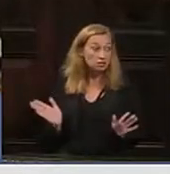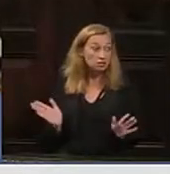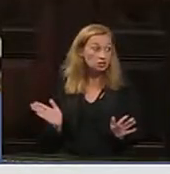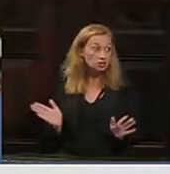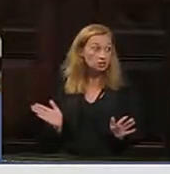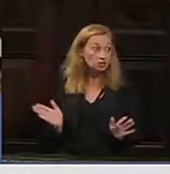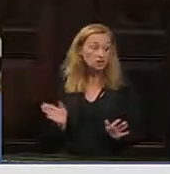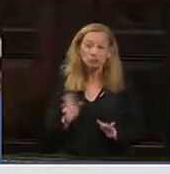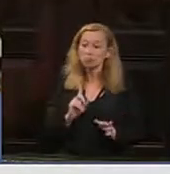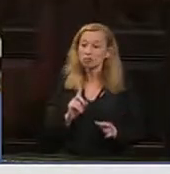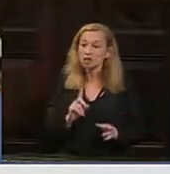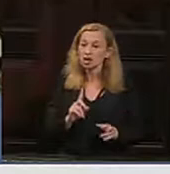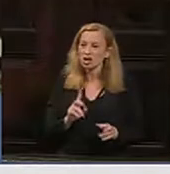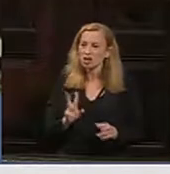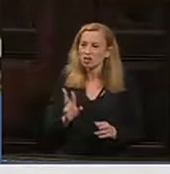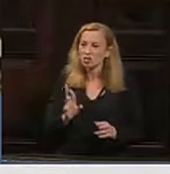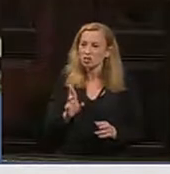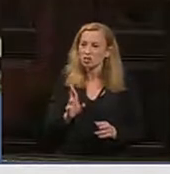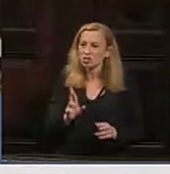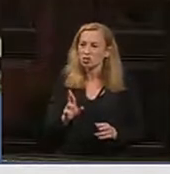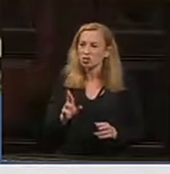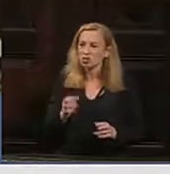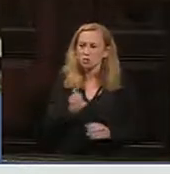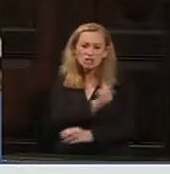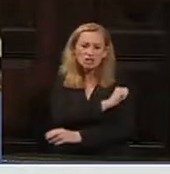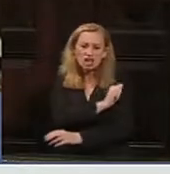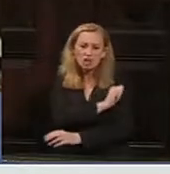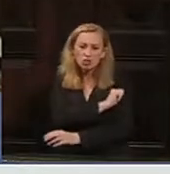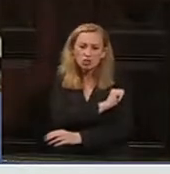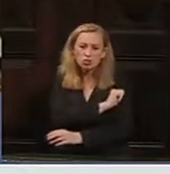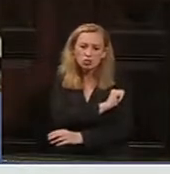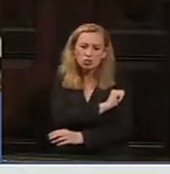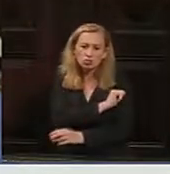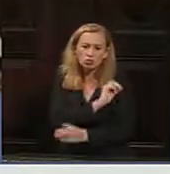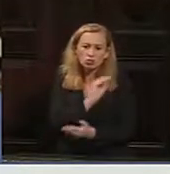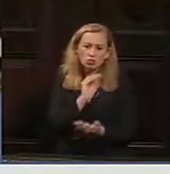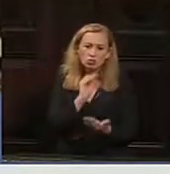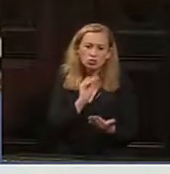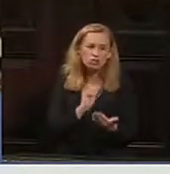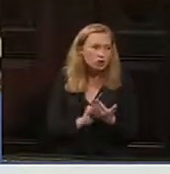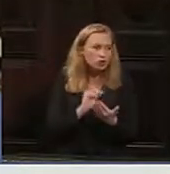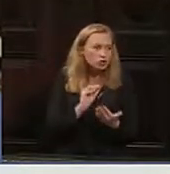não os respeitam. Imagina o que acontece com o policial militar.